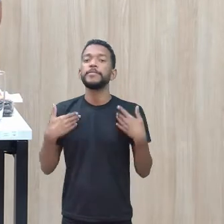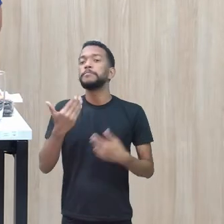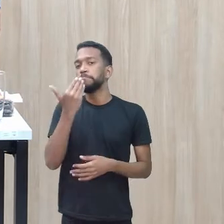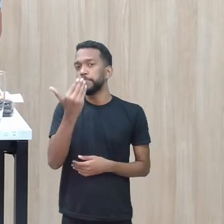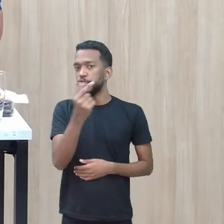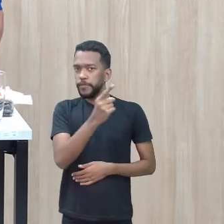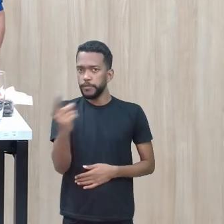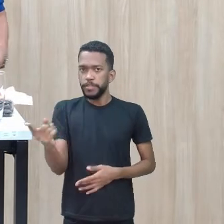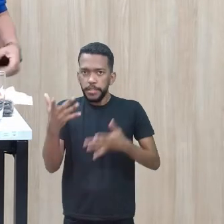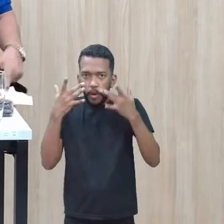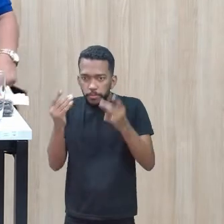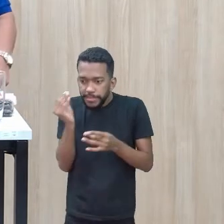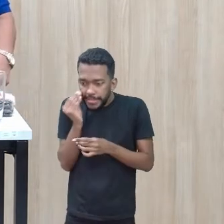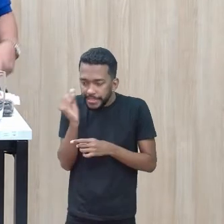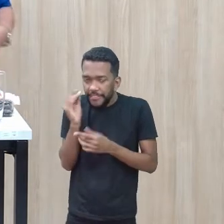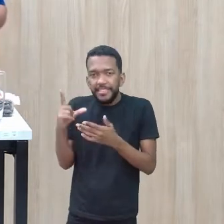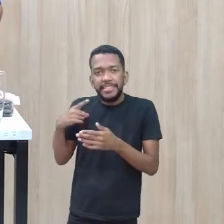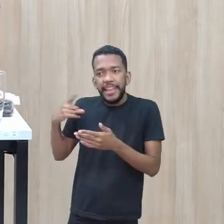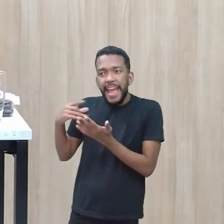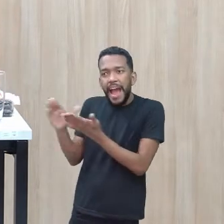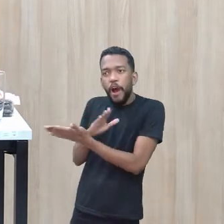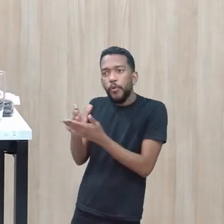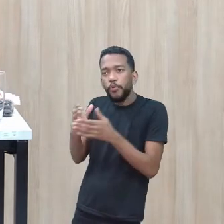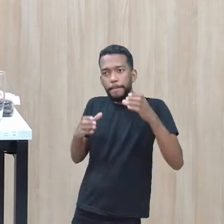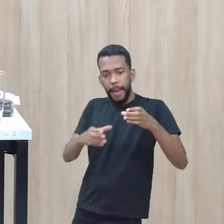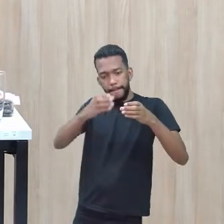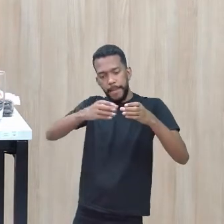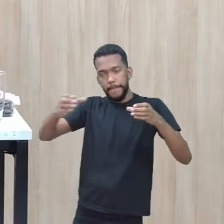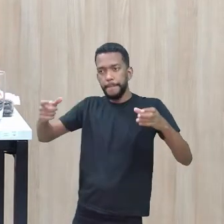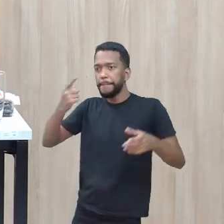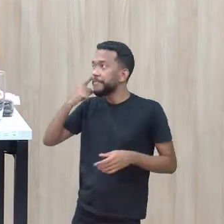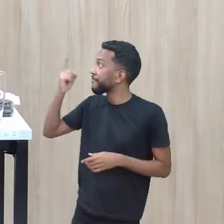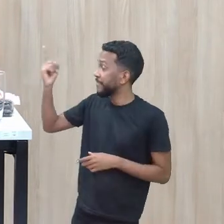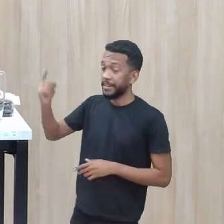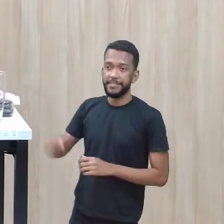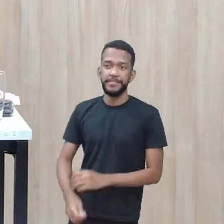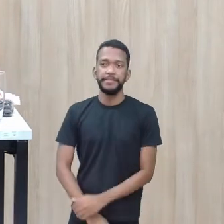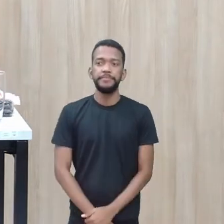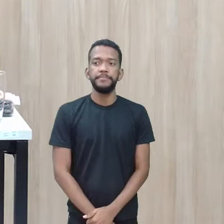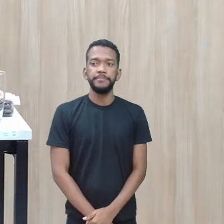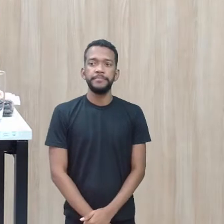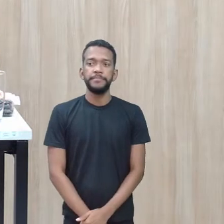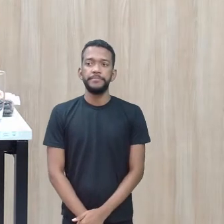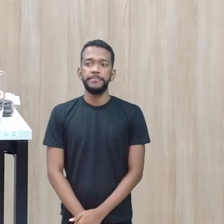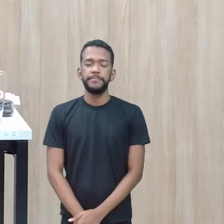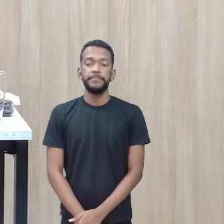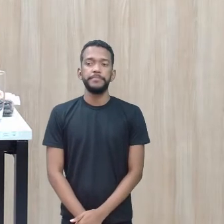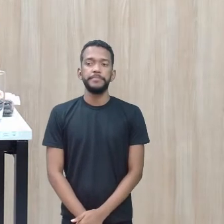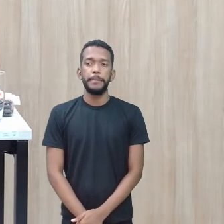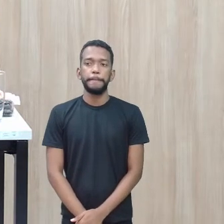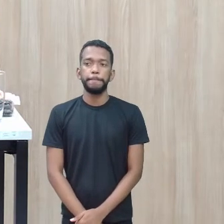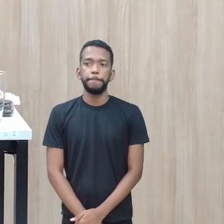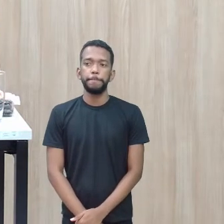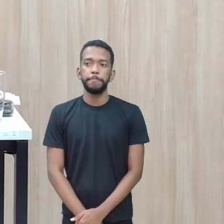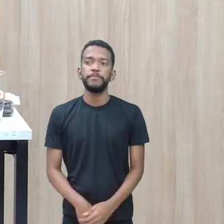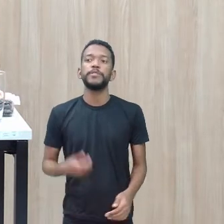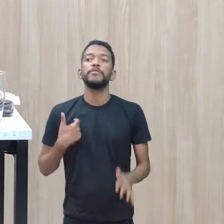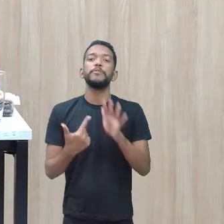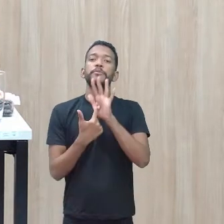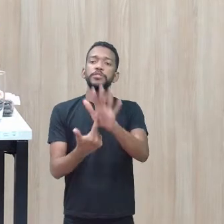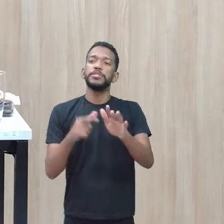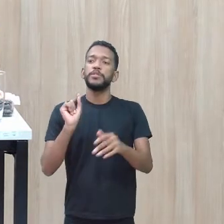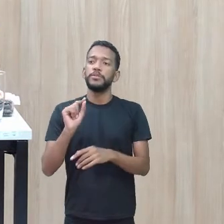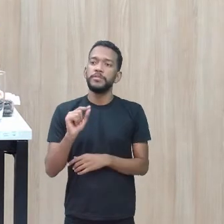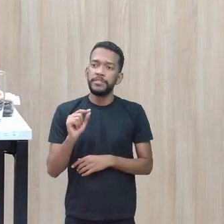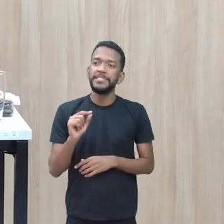observem alguns recipientes que eu tenho aqui. Vamos lá. Atenção. Então, eu vou mostrar os recipientes e